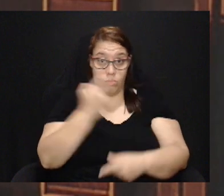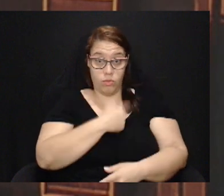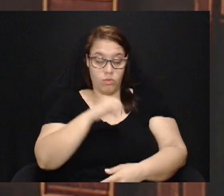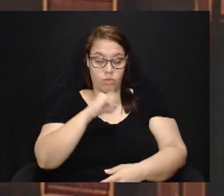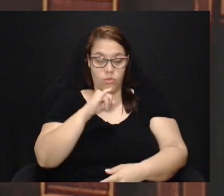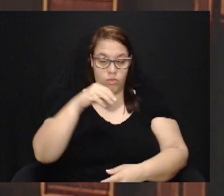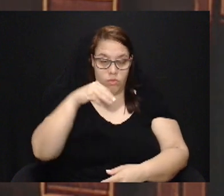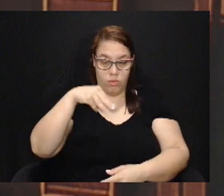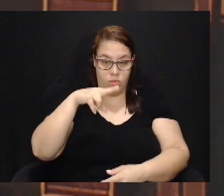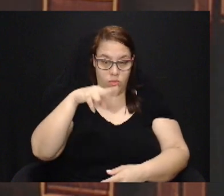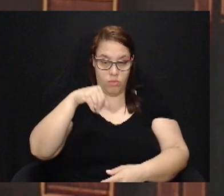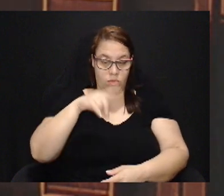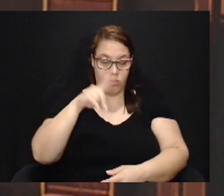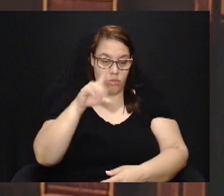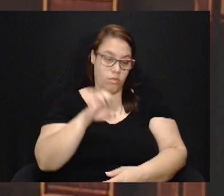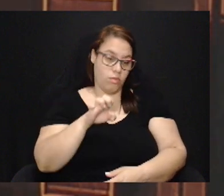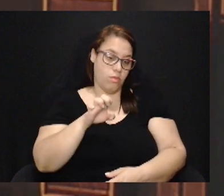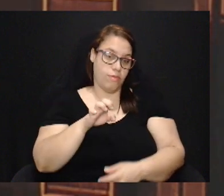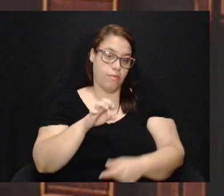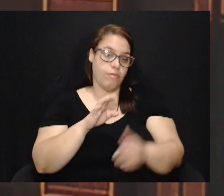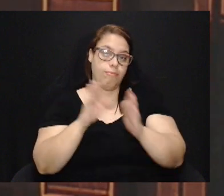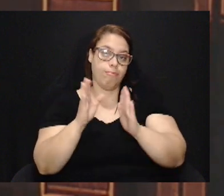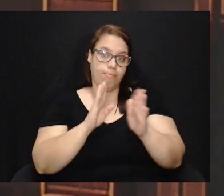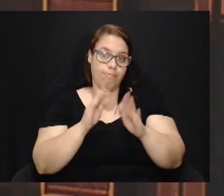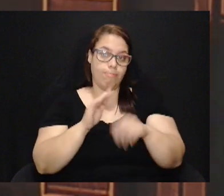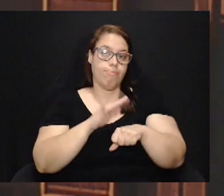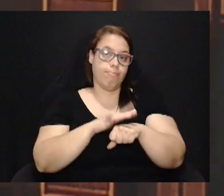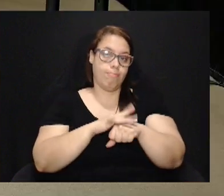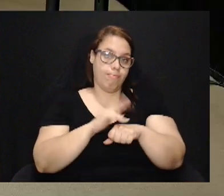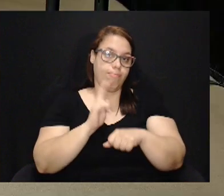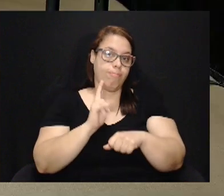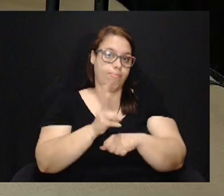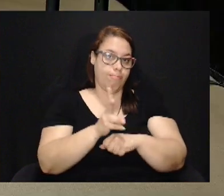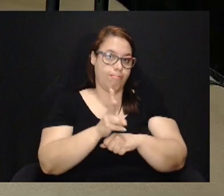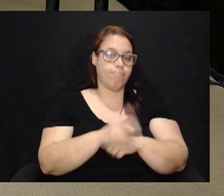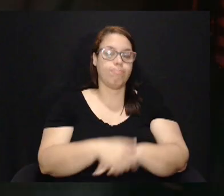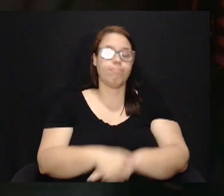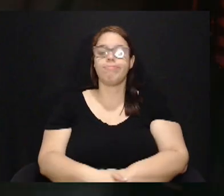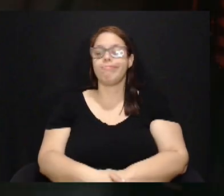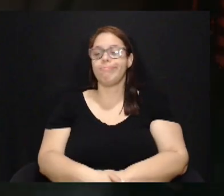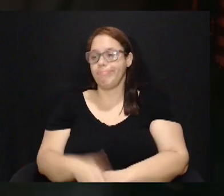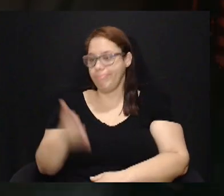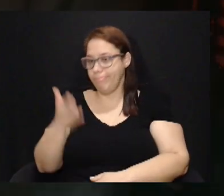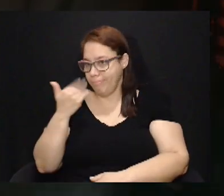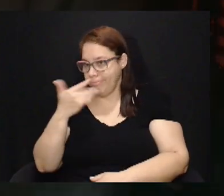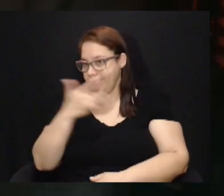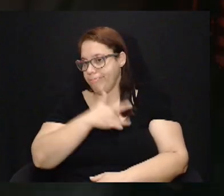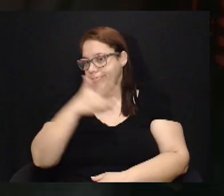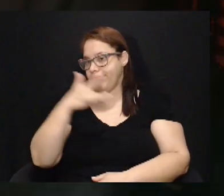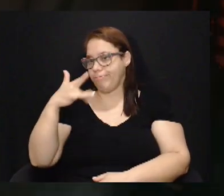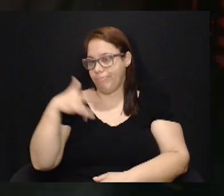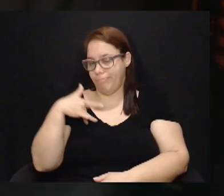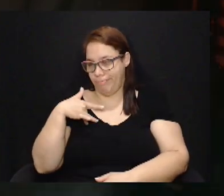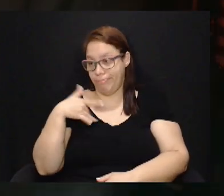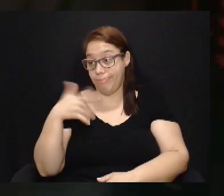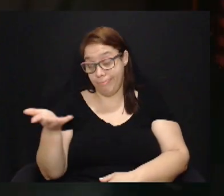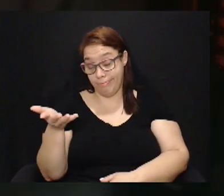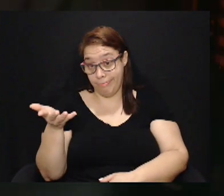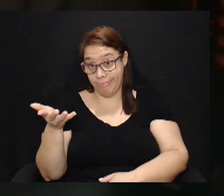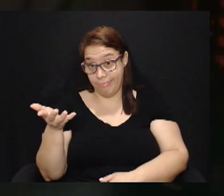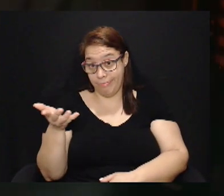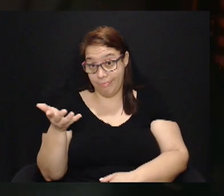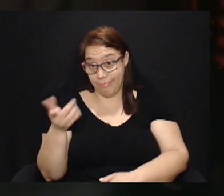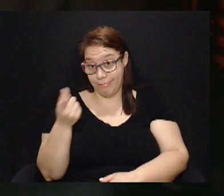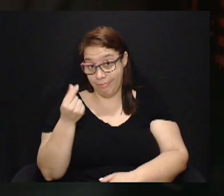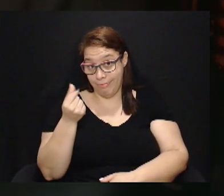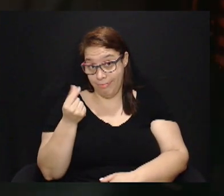que obviamente é um prato cheio para as doenças crônicas. Gente, alimentação saudável com um custo que cabe